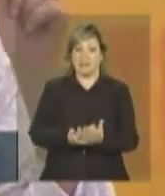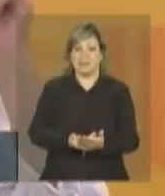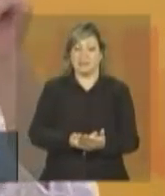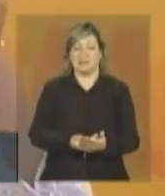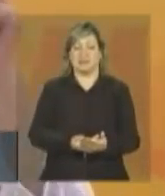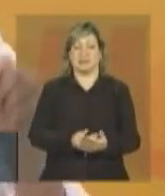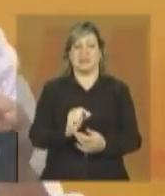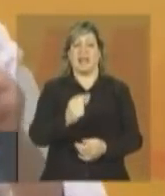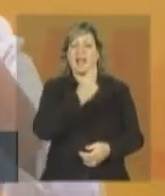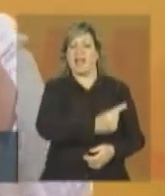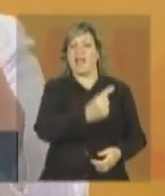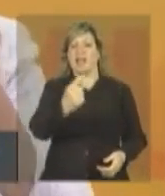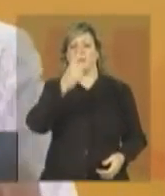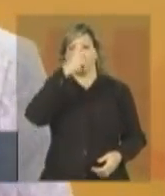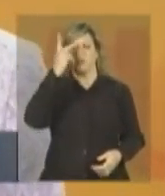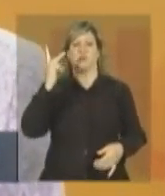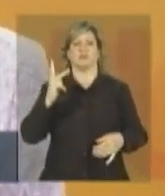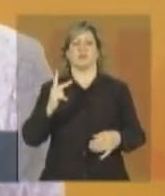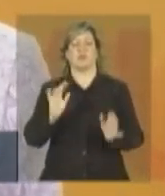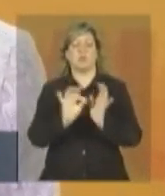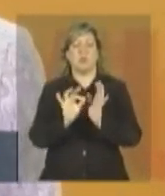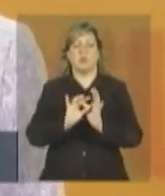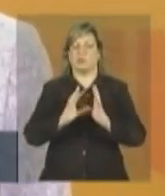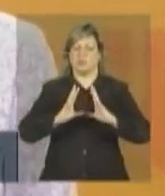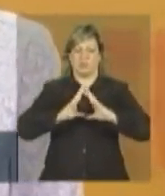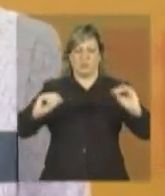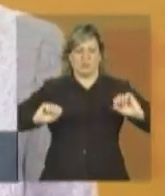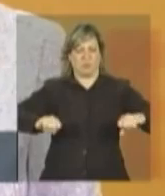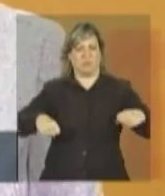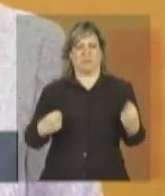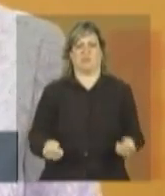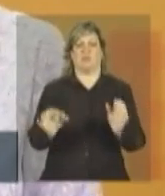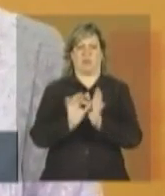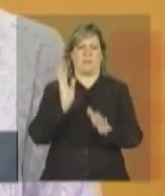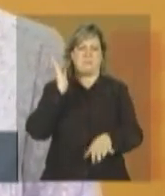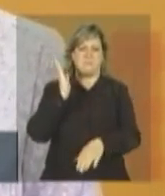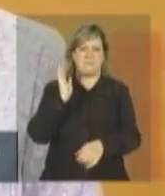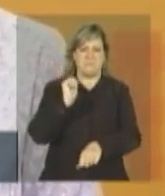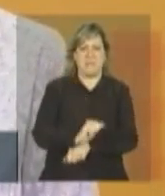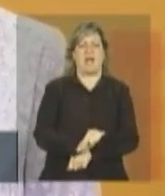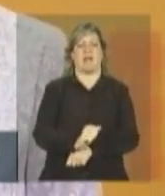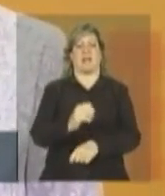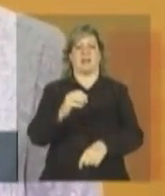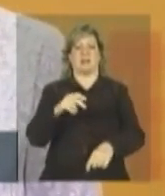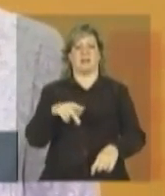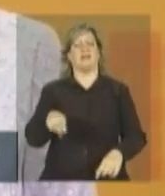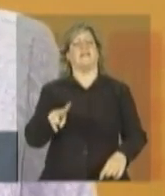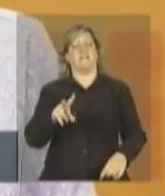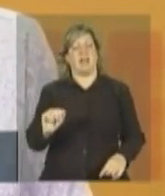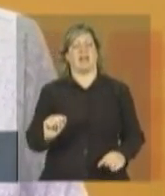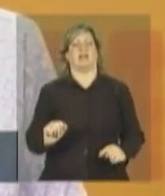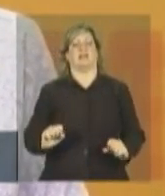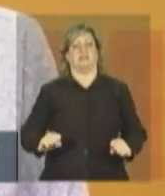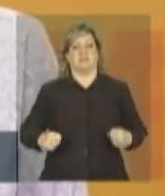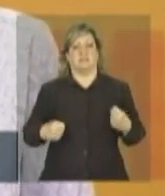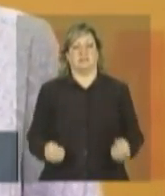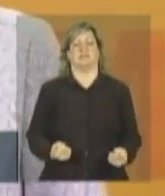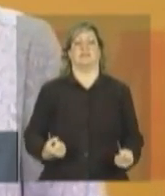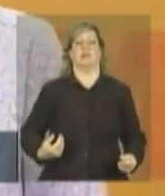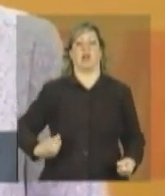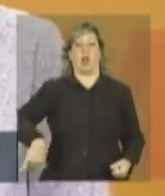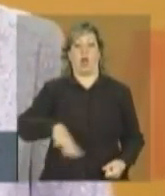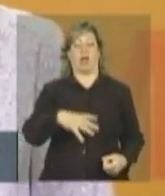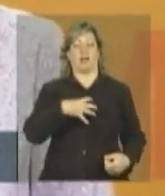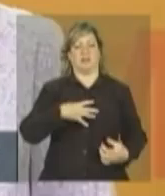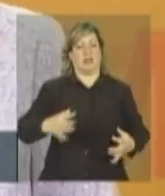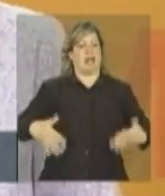cada recuperação de cada pessoa pode e vai nos impulsionar para